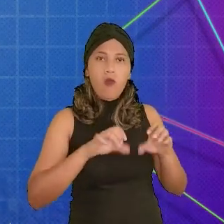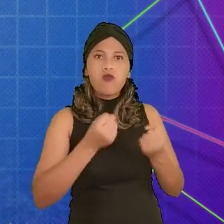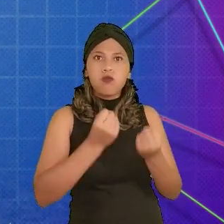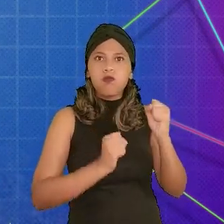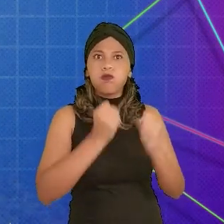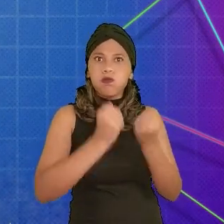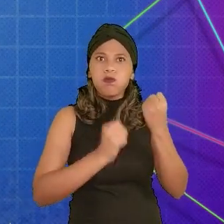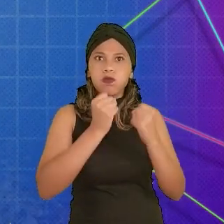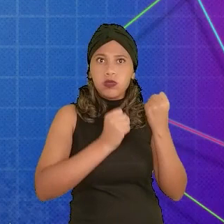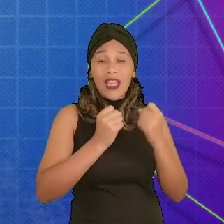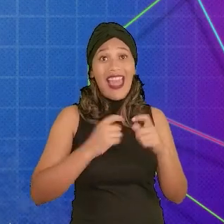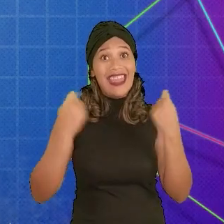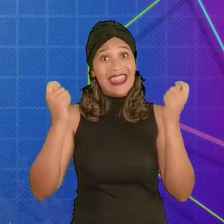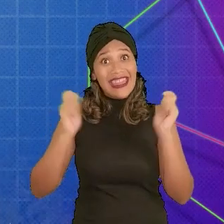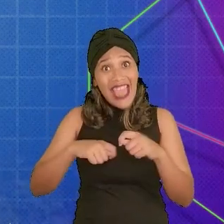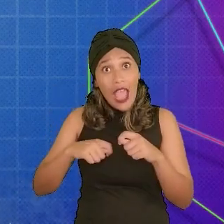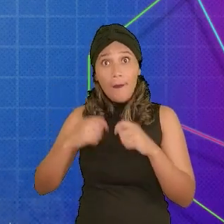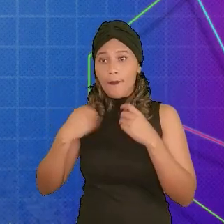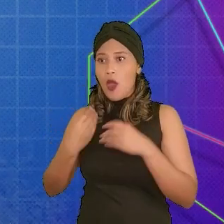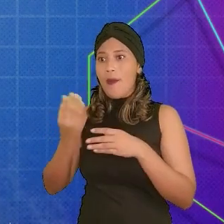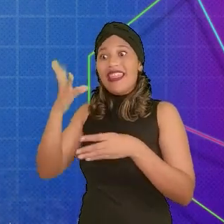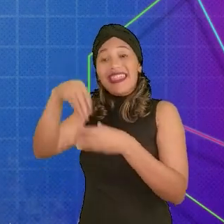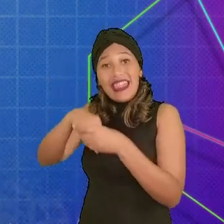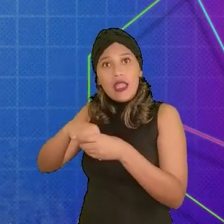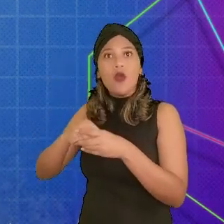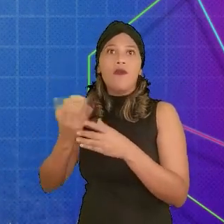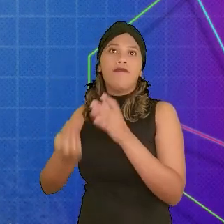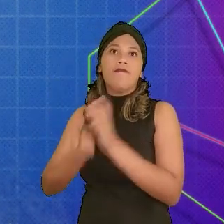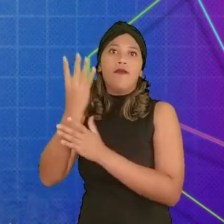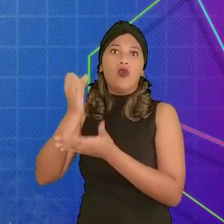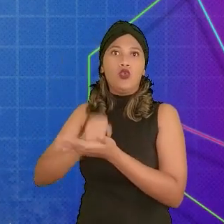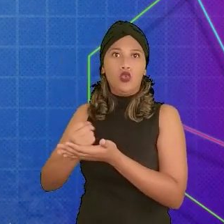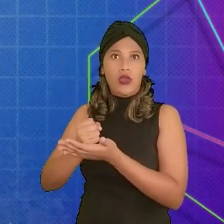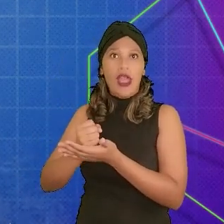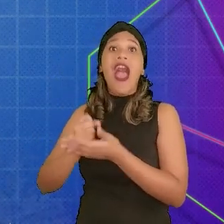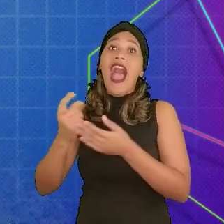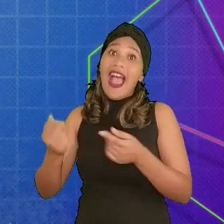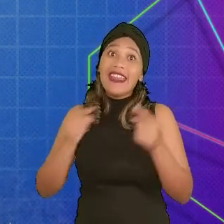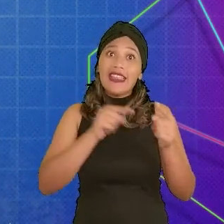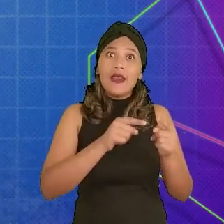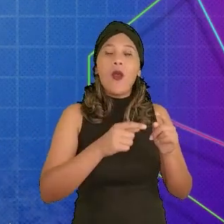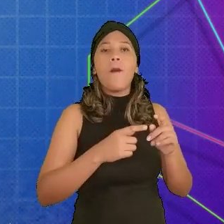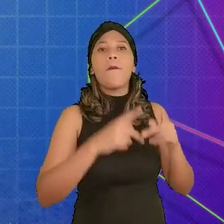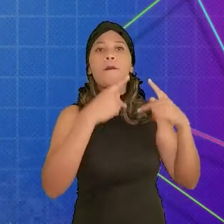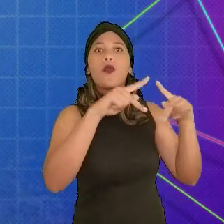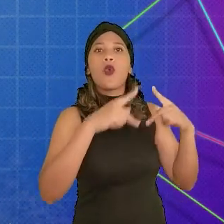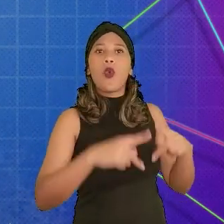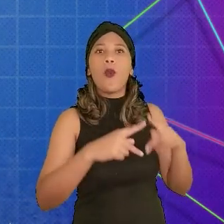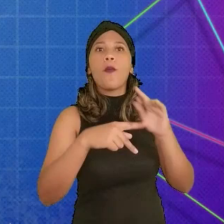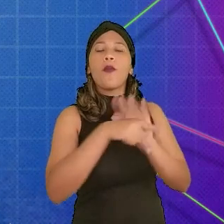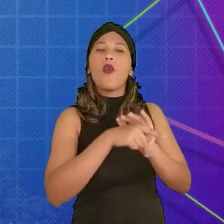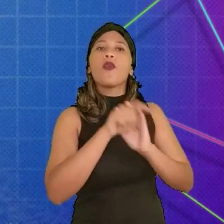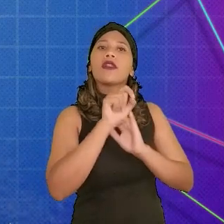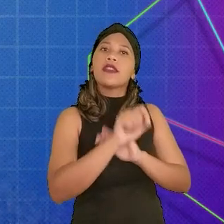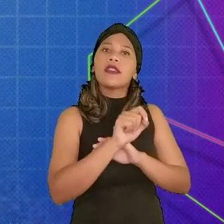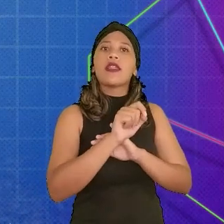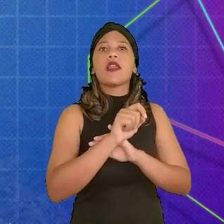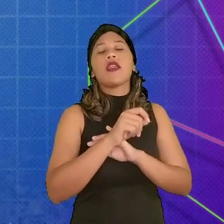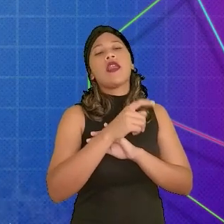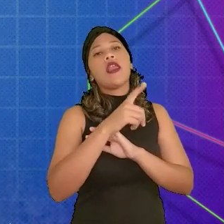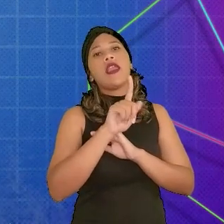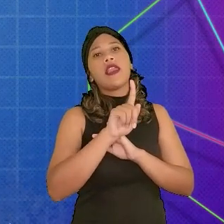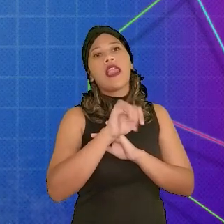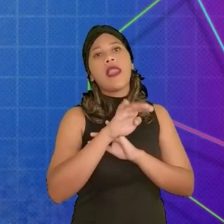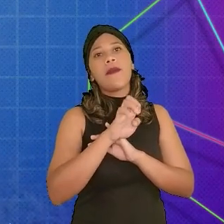pode programar os jogos. De Game Engine, por exemplo, temos o Game Maker, programa onde foi criado o Undertale, ou então